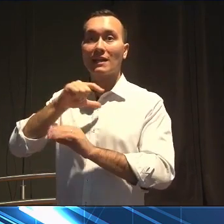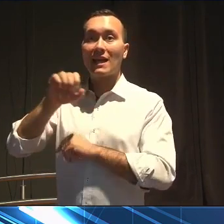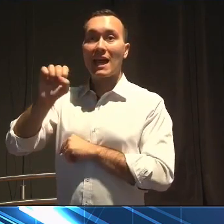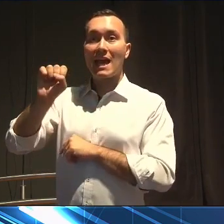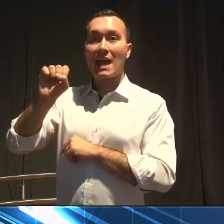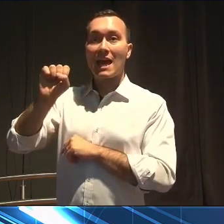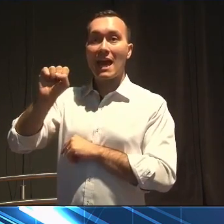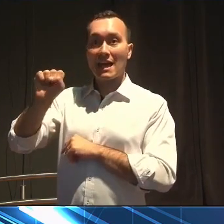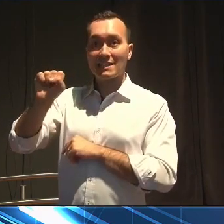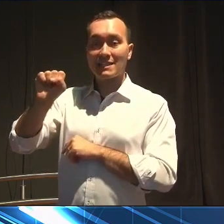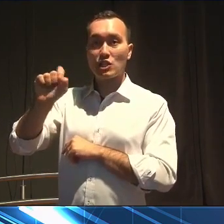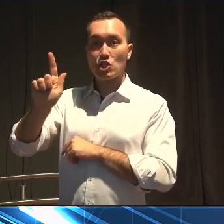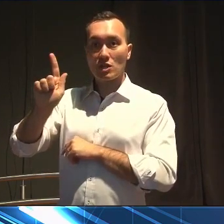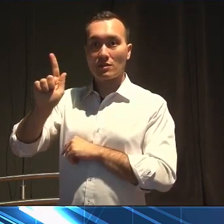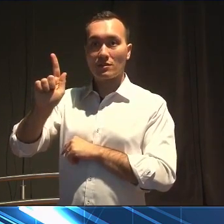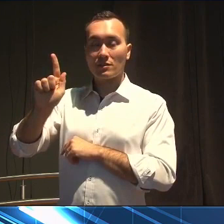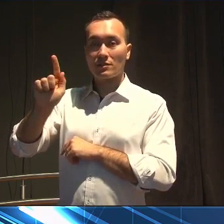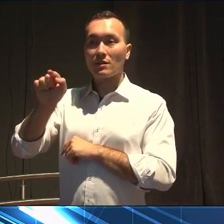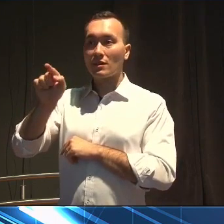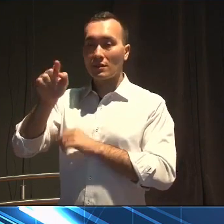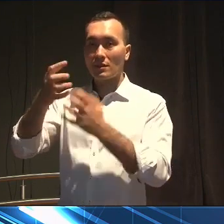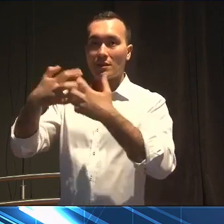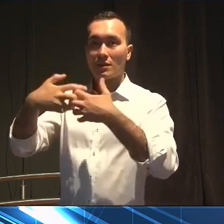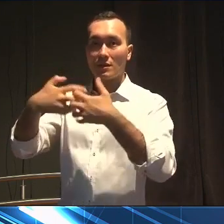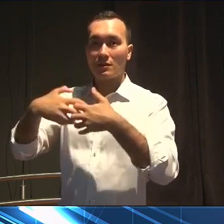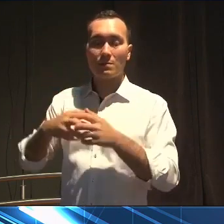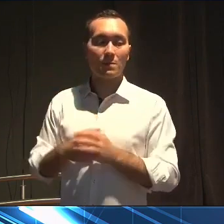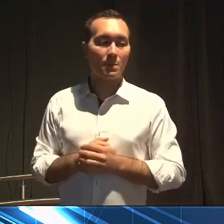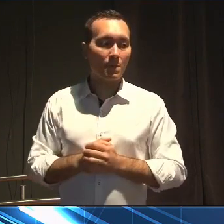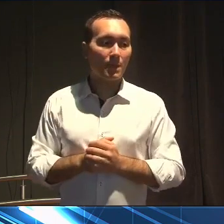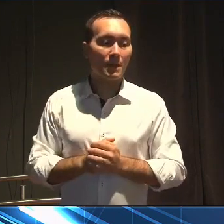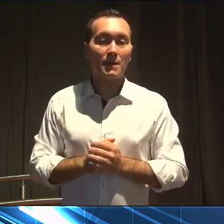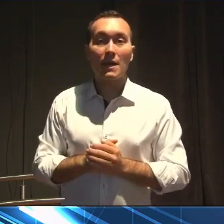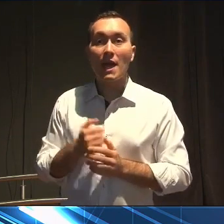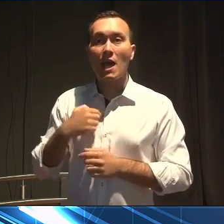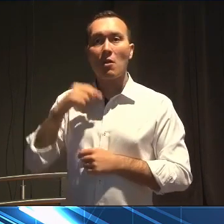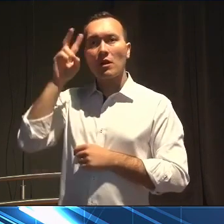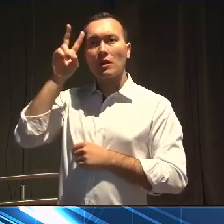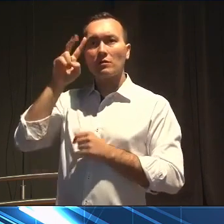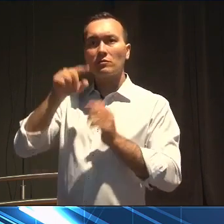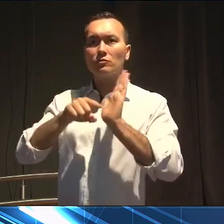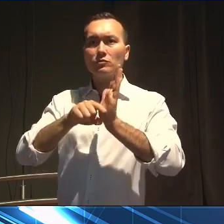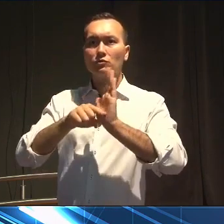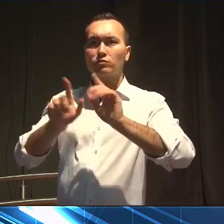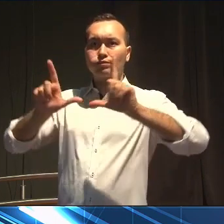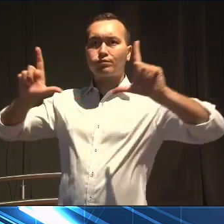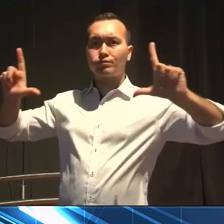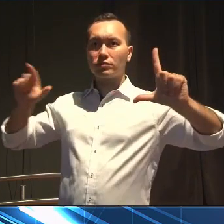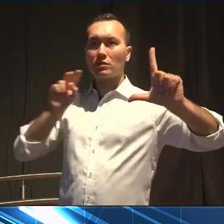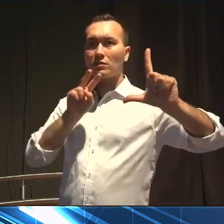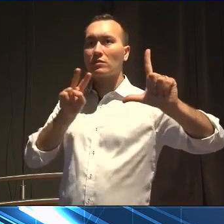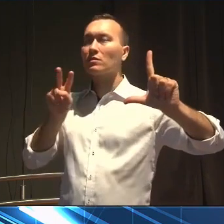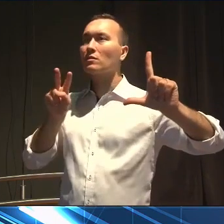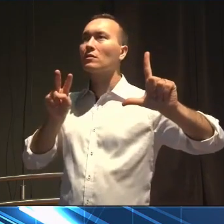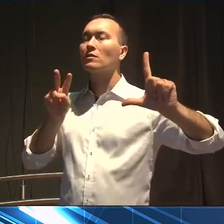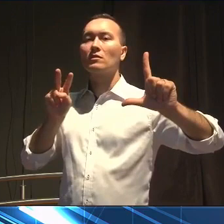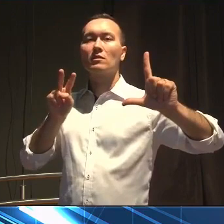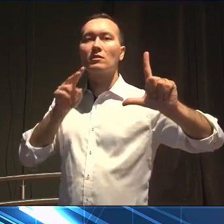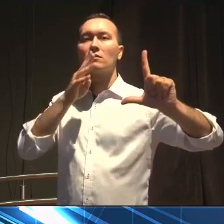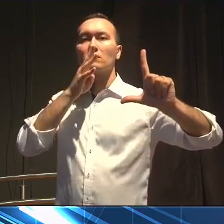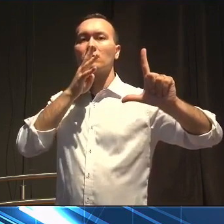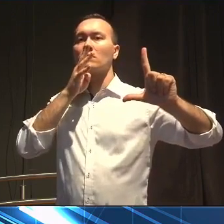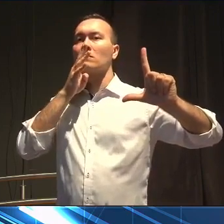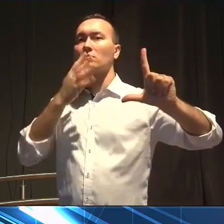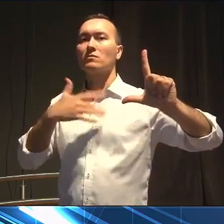cinema, que eu saí de lá absolutamente alucinado com aquele filme. Então é isso que acontece, o nosso olho já